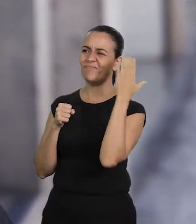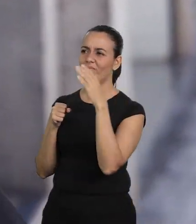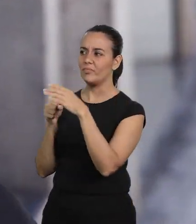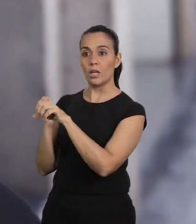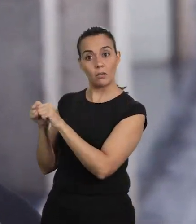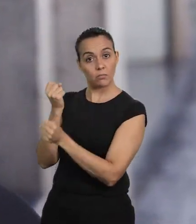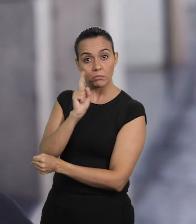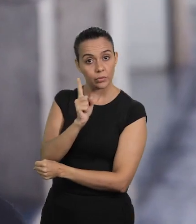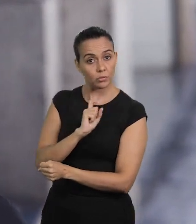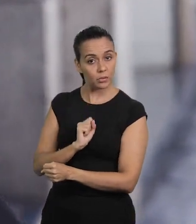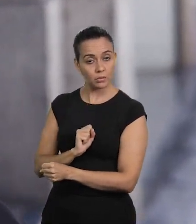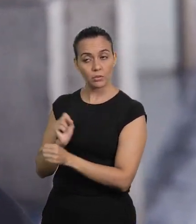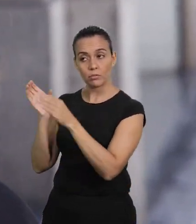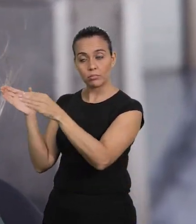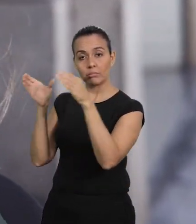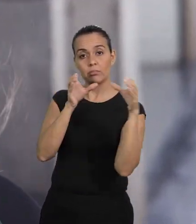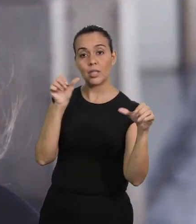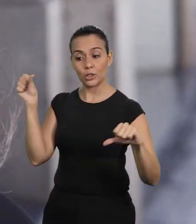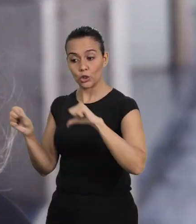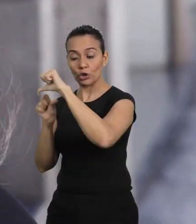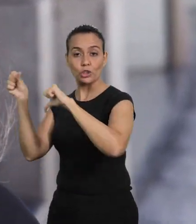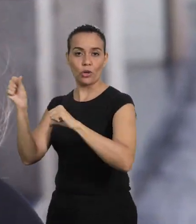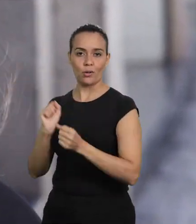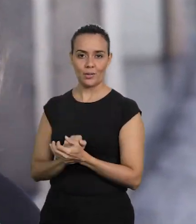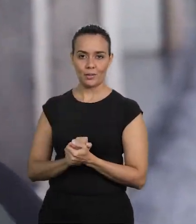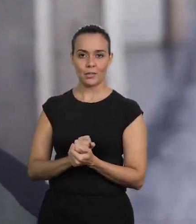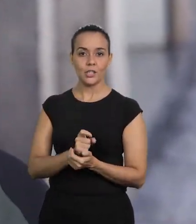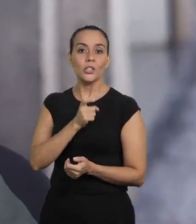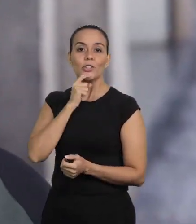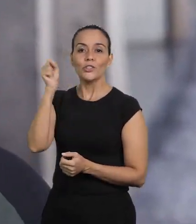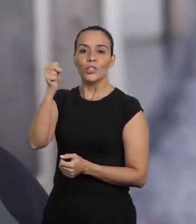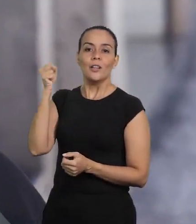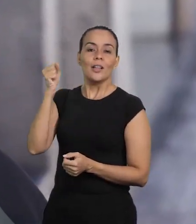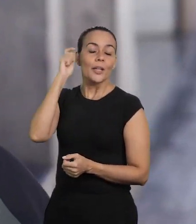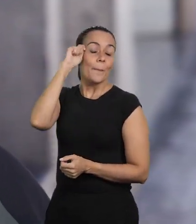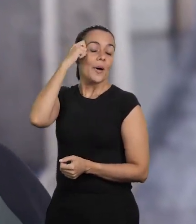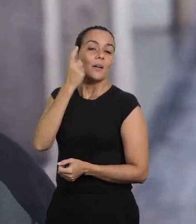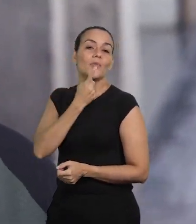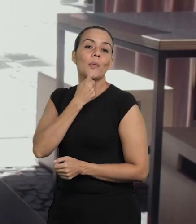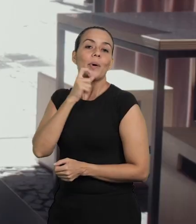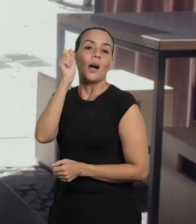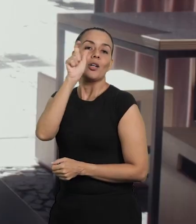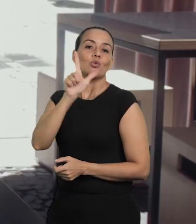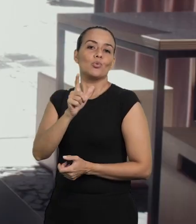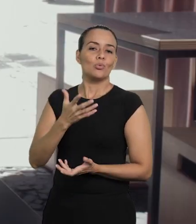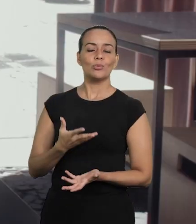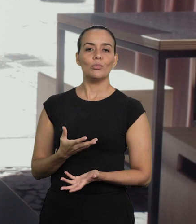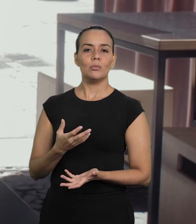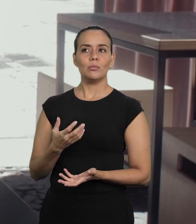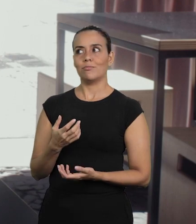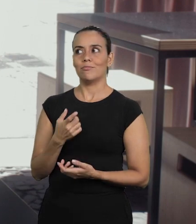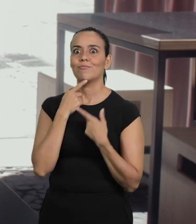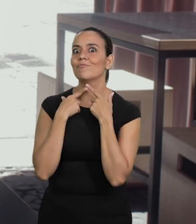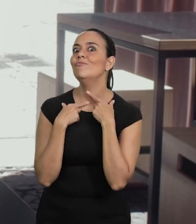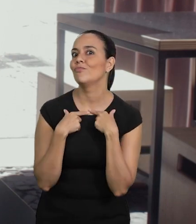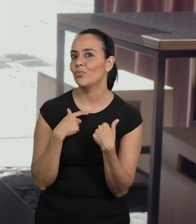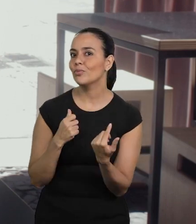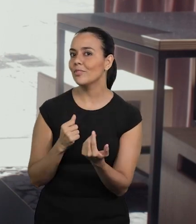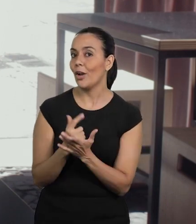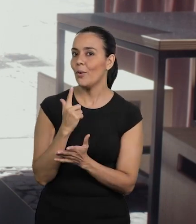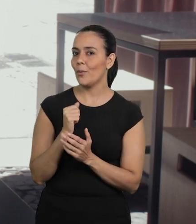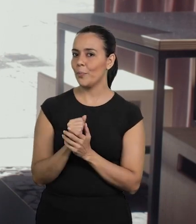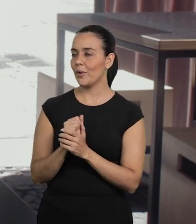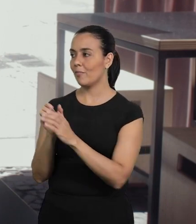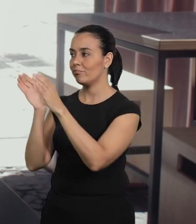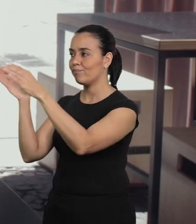né, preta, vermelha, azul, né? Então você muda, na verdade, a ideia do que torna